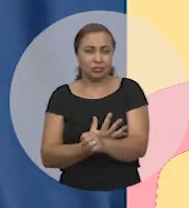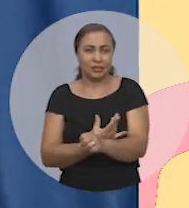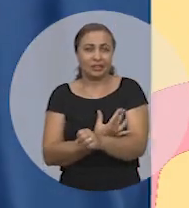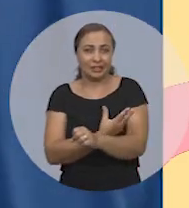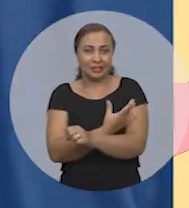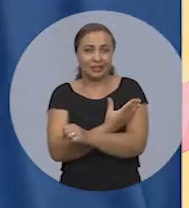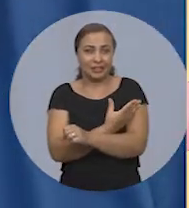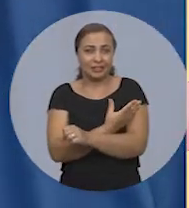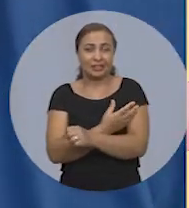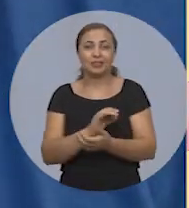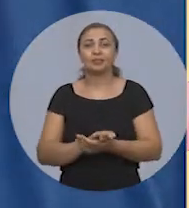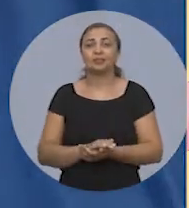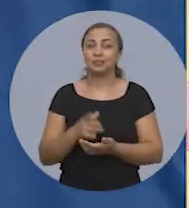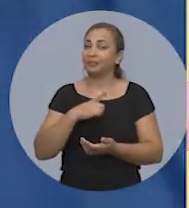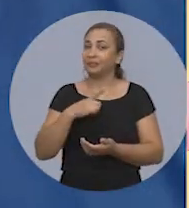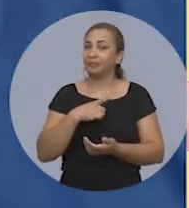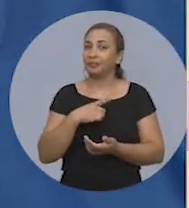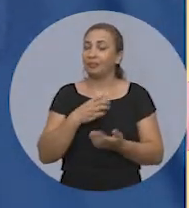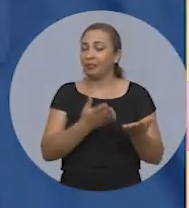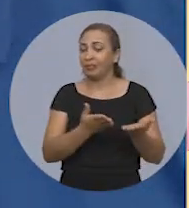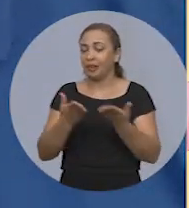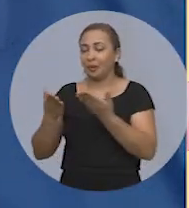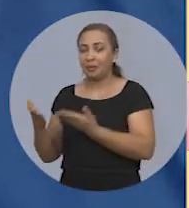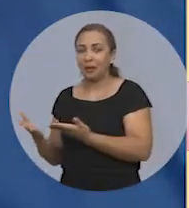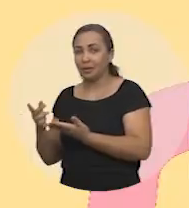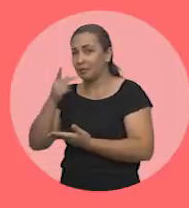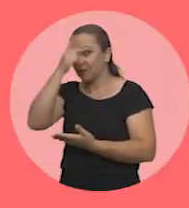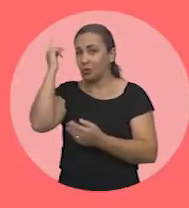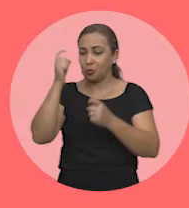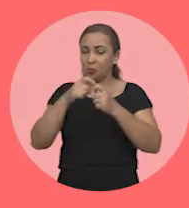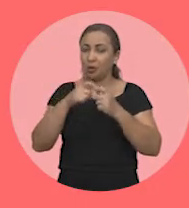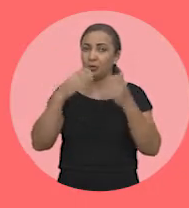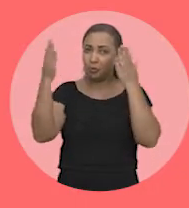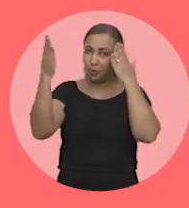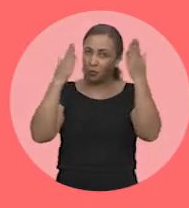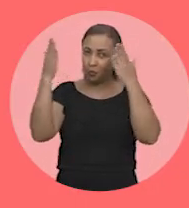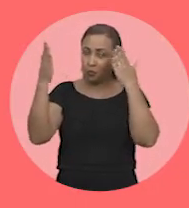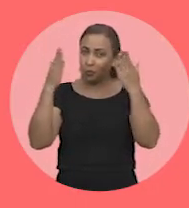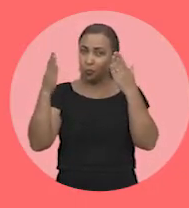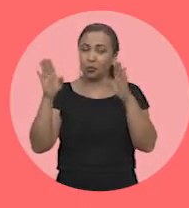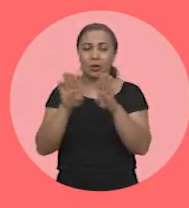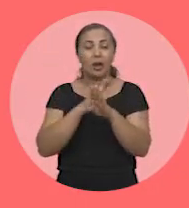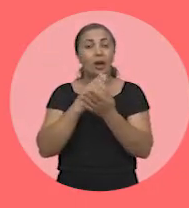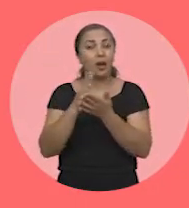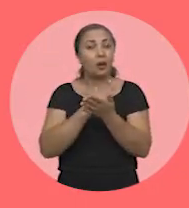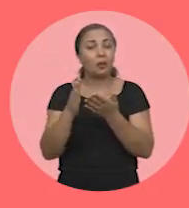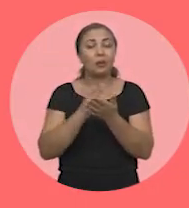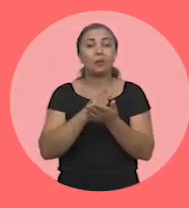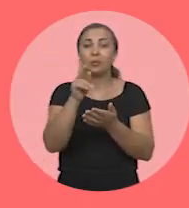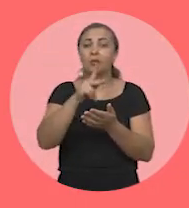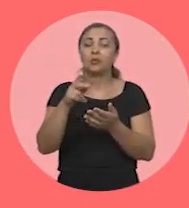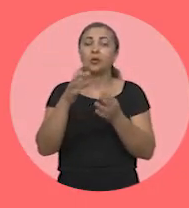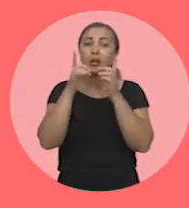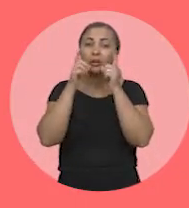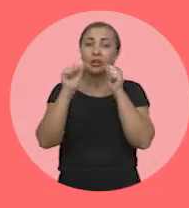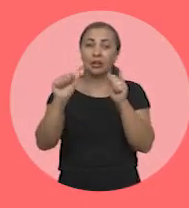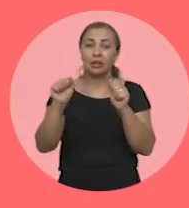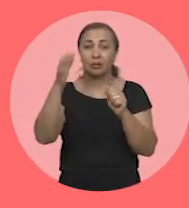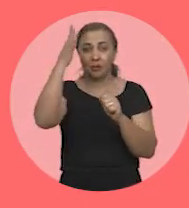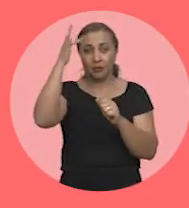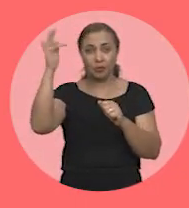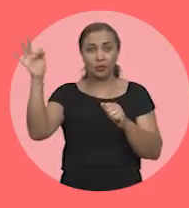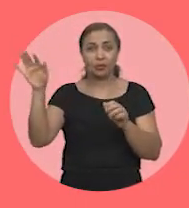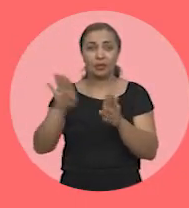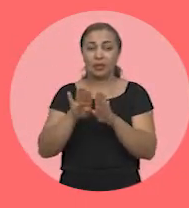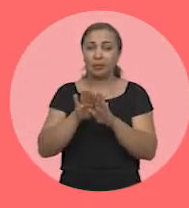disse estão à Flor da Pele temos convidado e psicólogos e alguns professores de línguas e